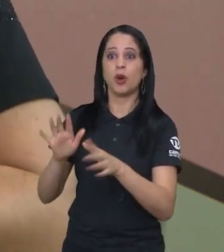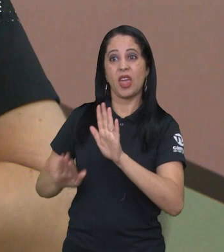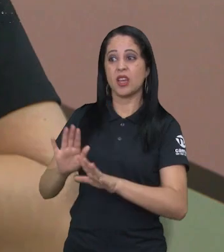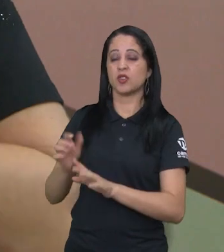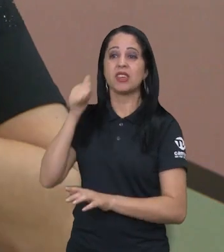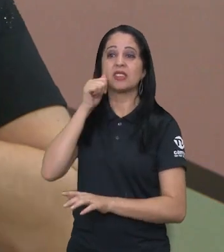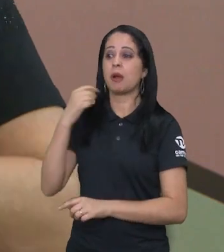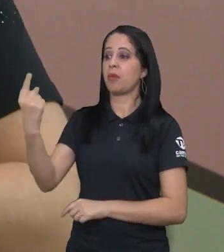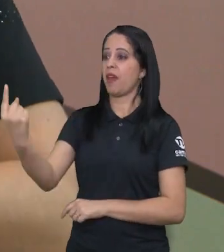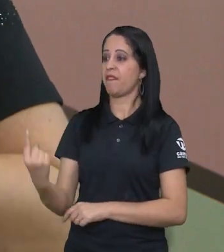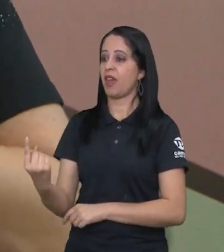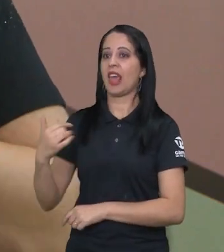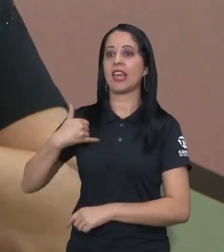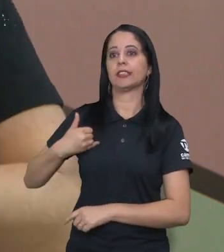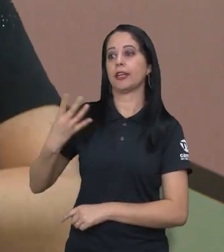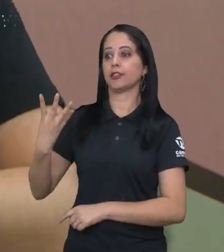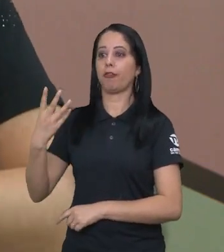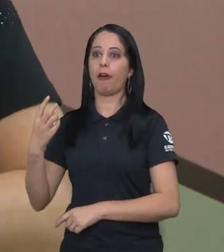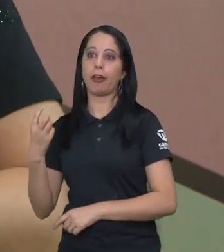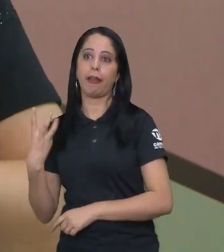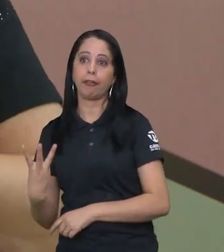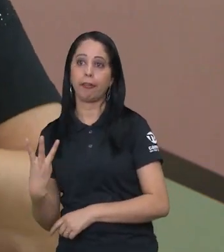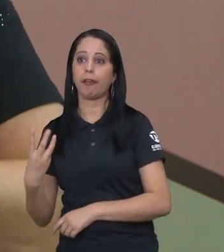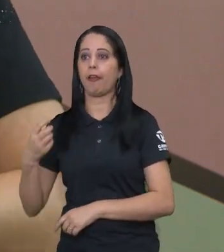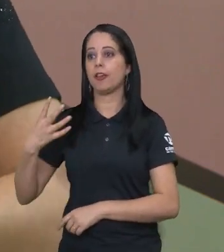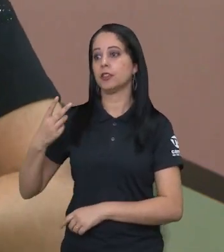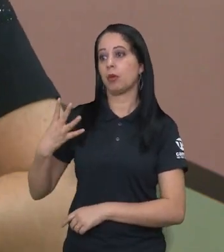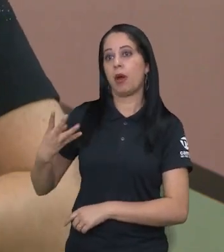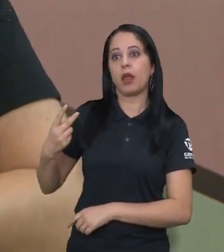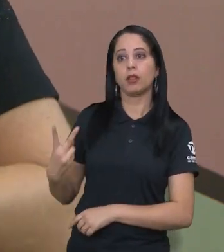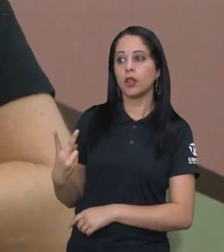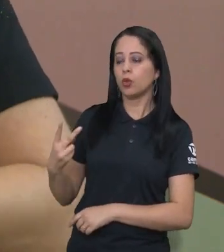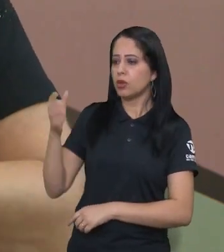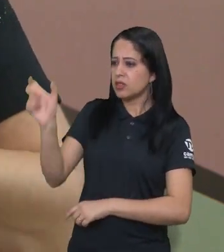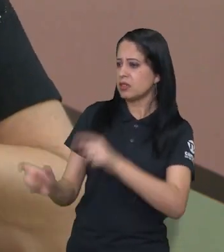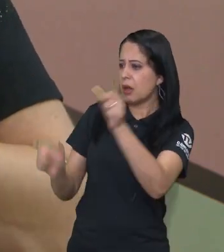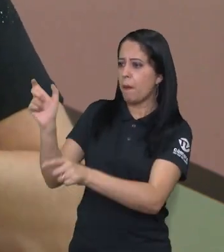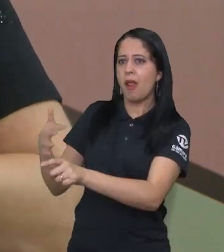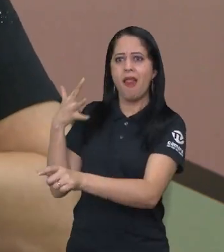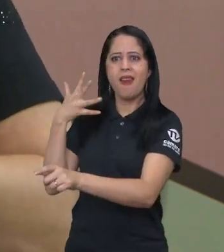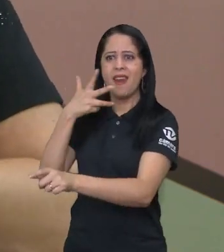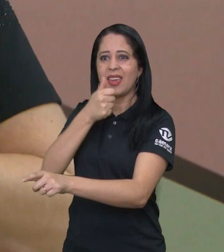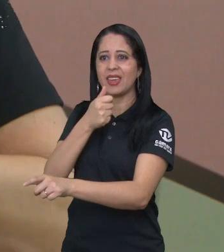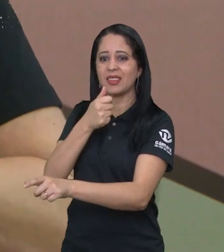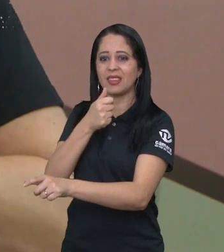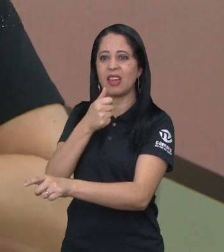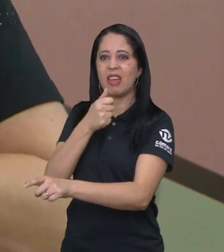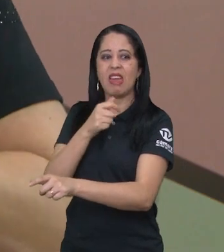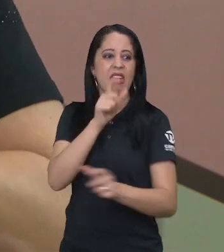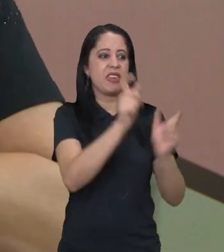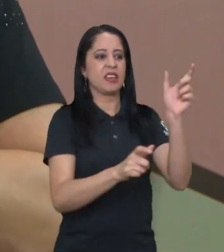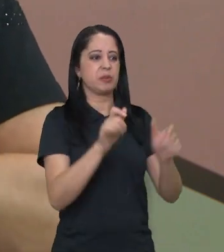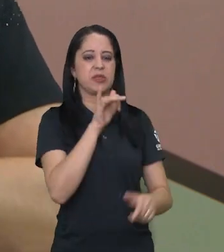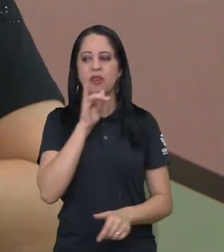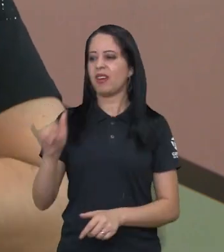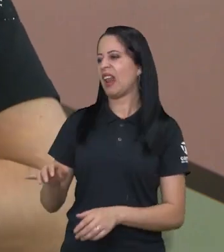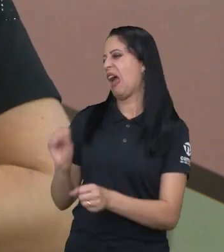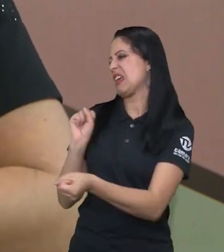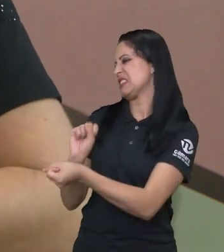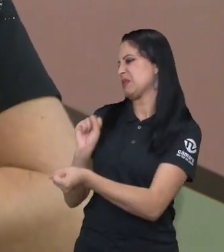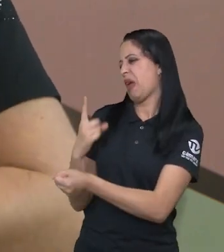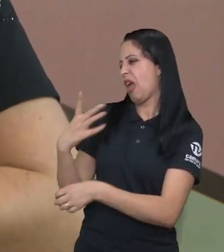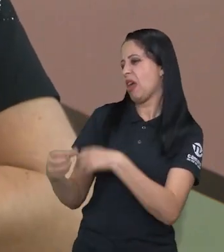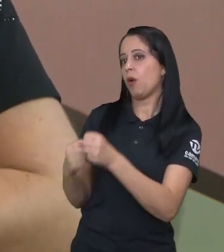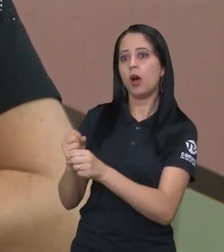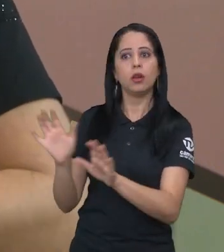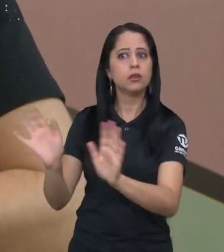no consultório com 42, 43 anos, mulheres lindíssimas, que alguém falou para ela, pode esperar 1 ano. Não pode.